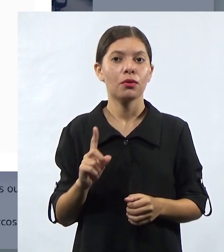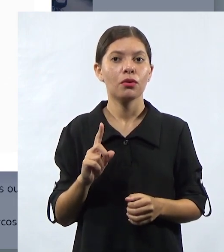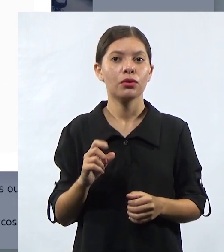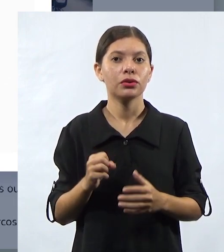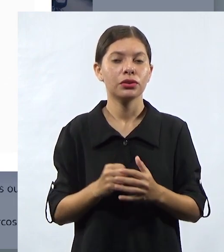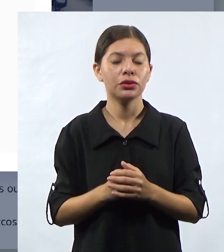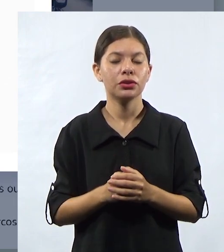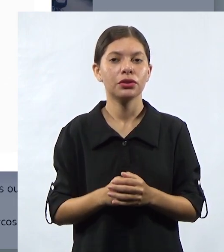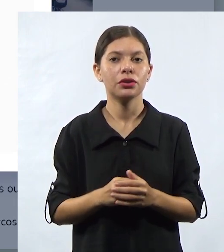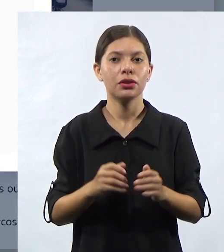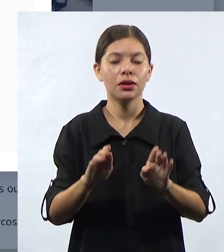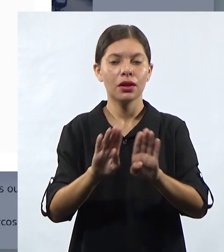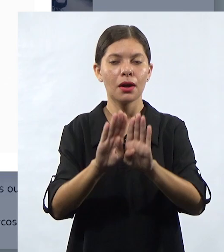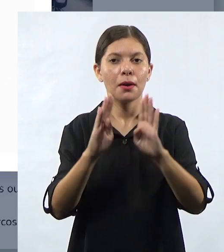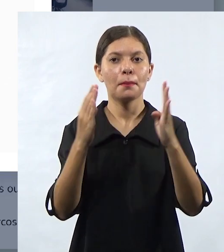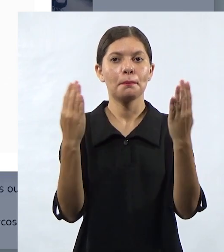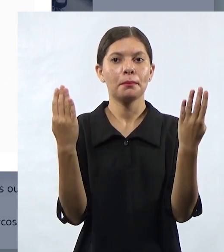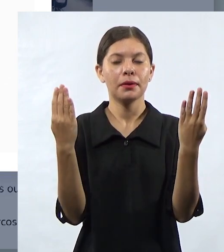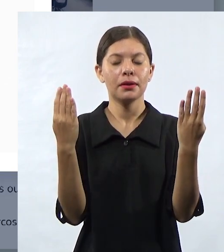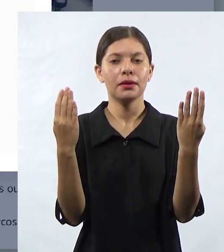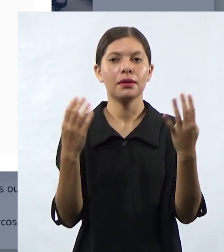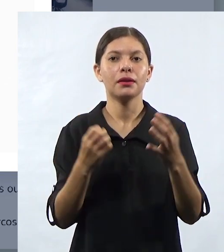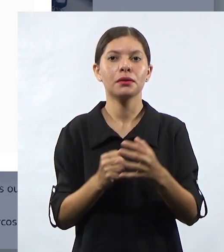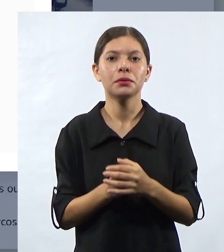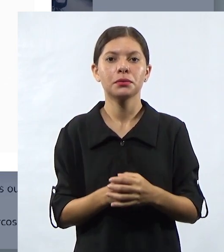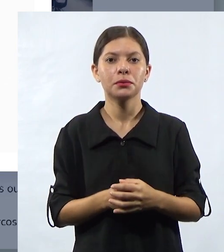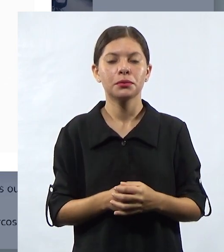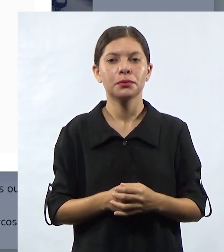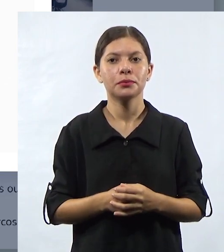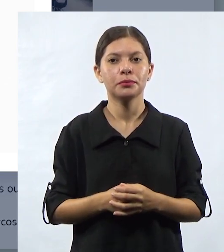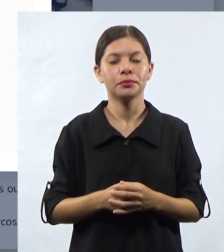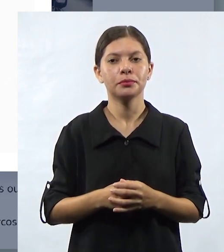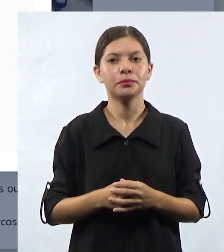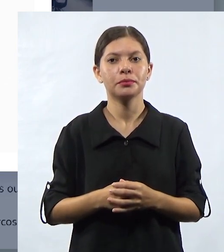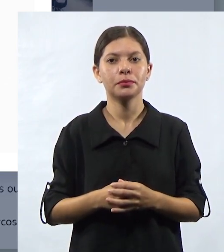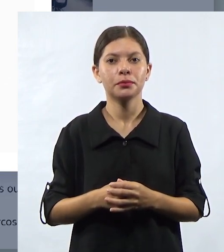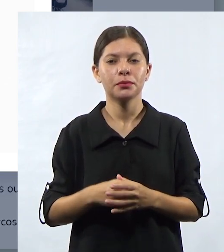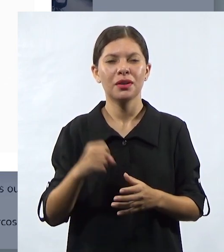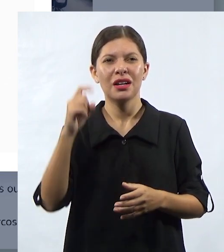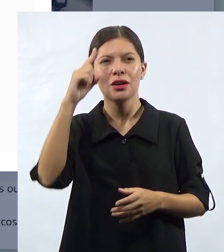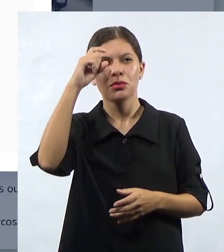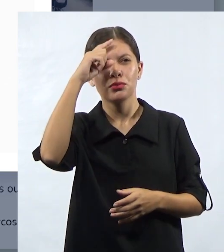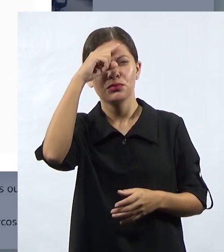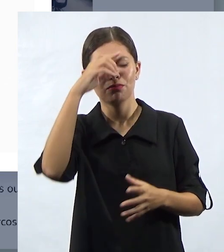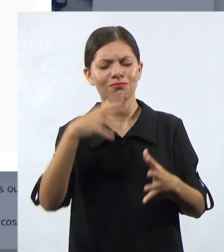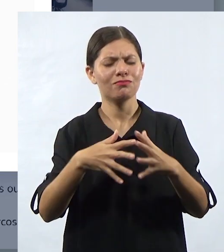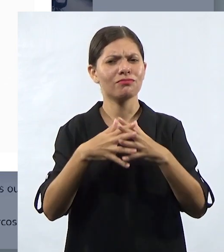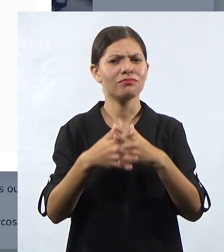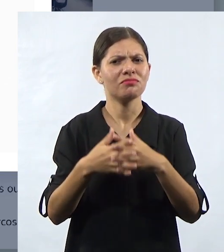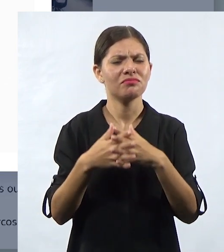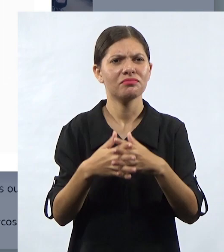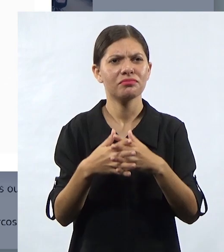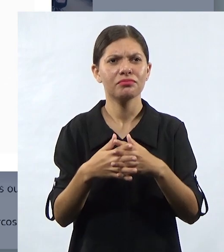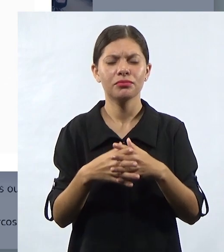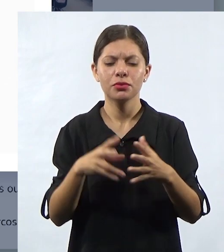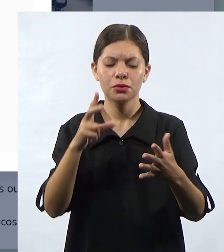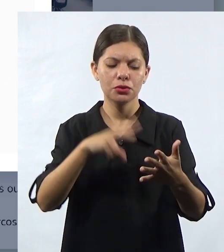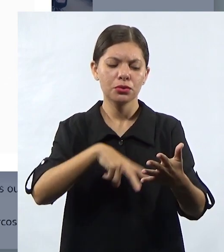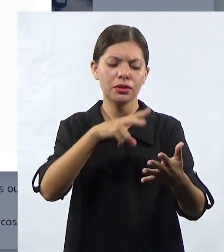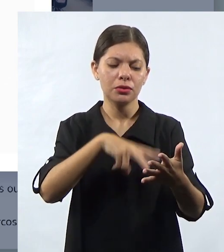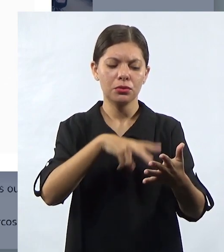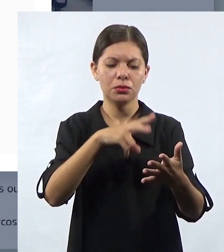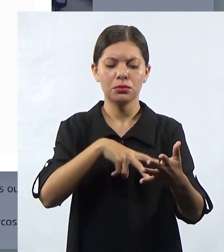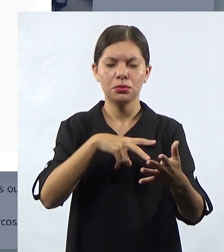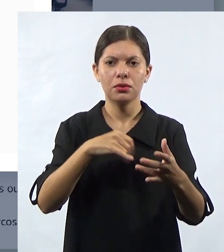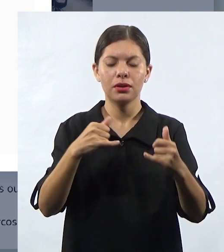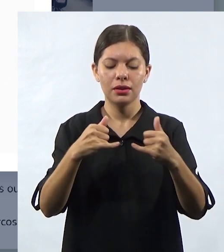mapa mental, eu não vou abrir recursos para as laterais, porque isso confunde o leitor. Se a linha do tempo, ela